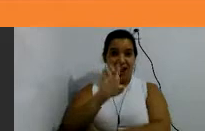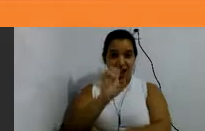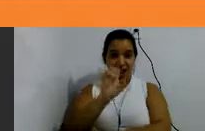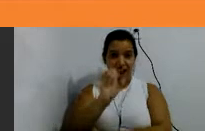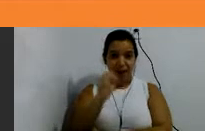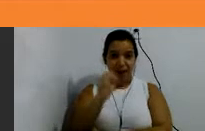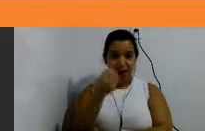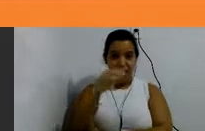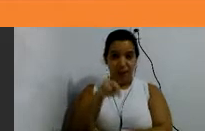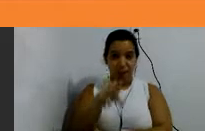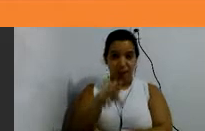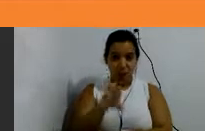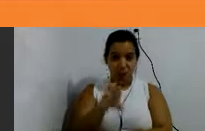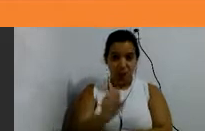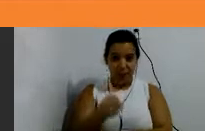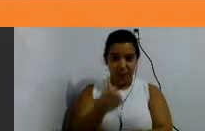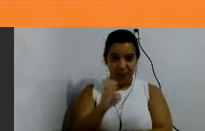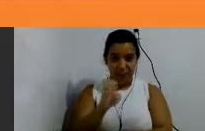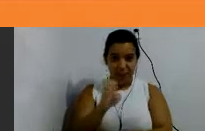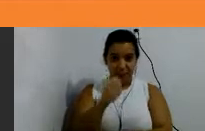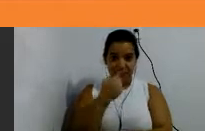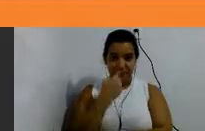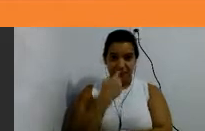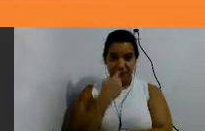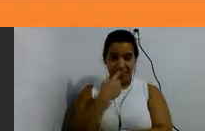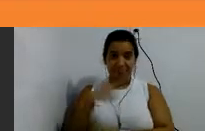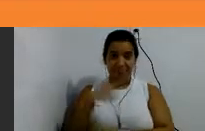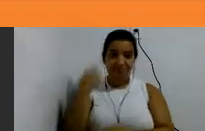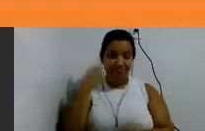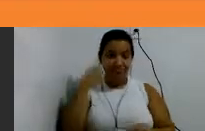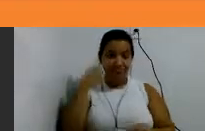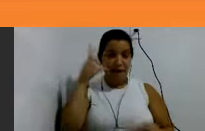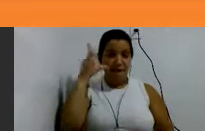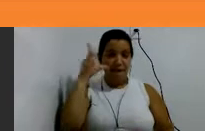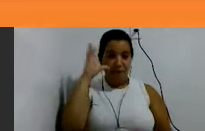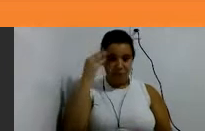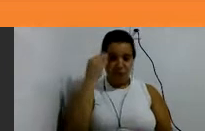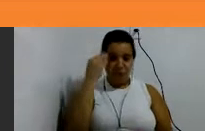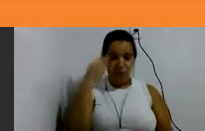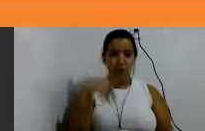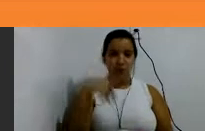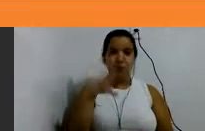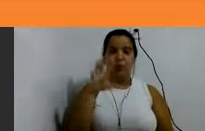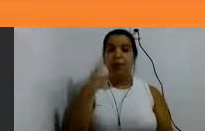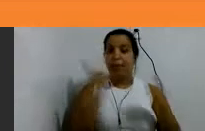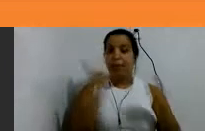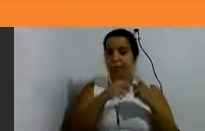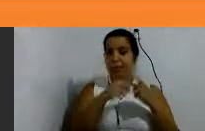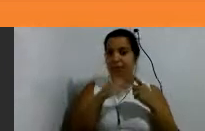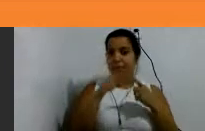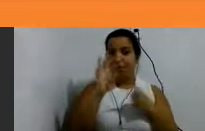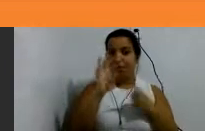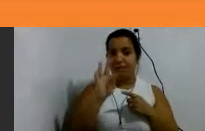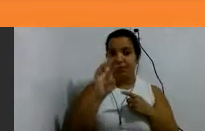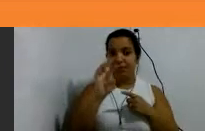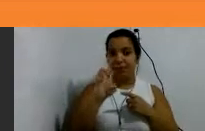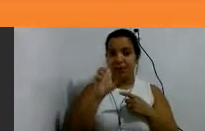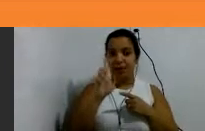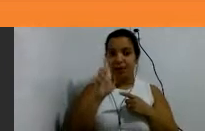de leishmanioses. Dentre elas, a tegumentar, que a gente chama de úlcera de Bauru. Então,